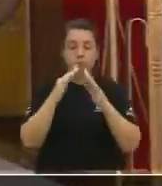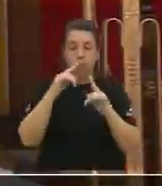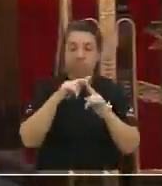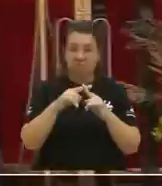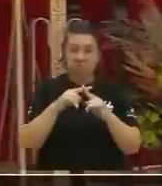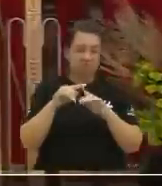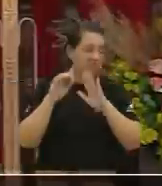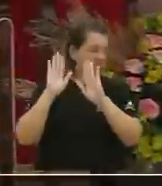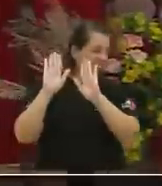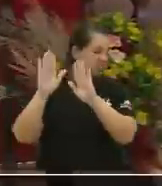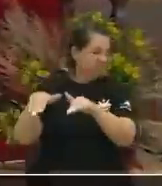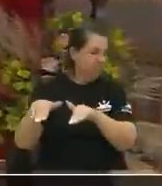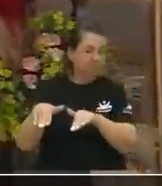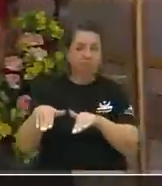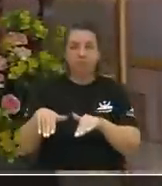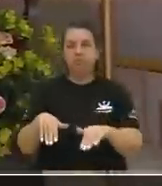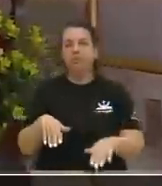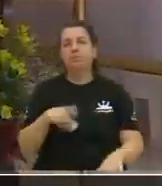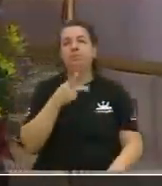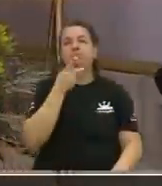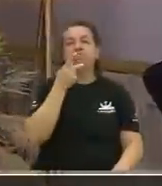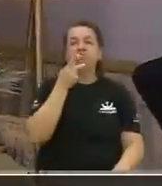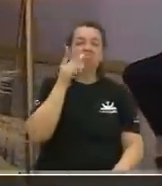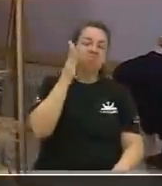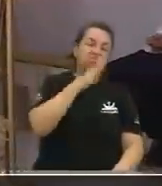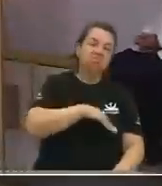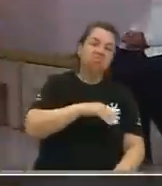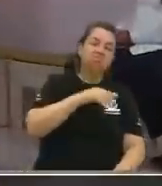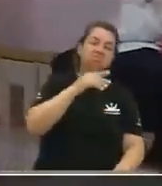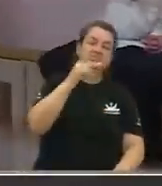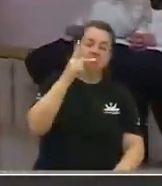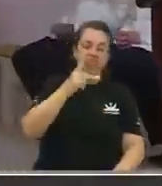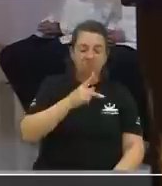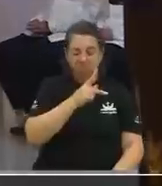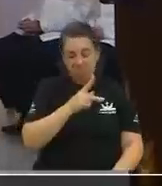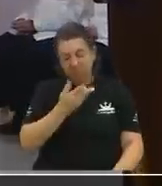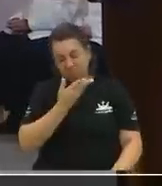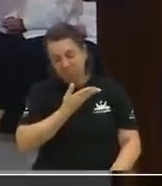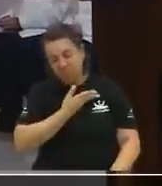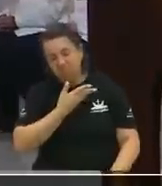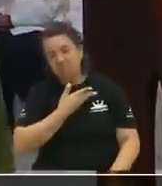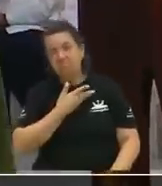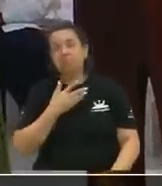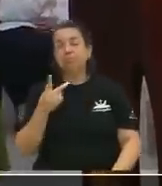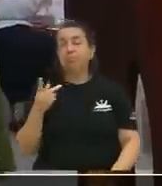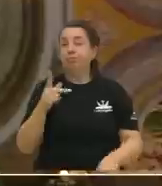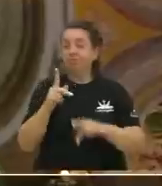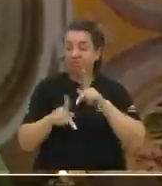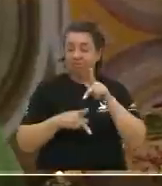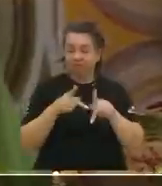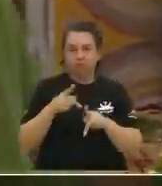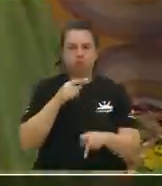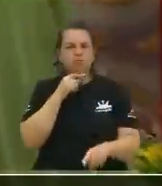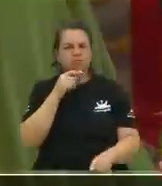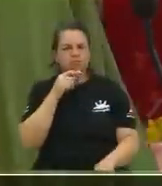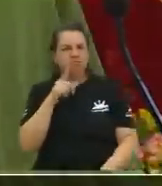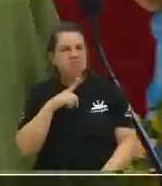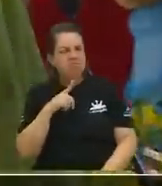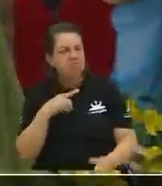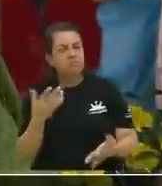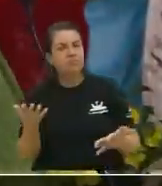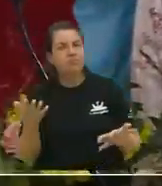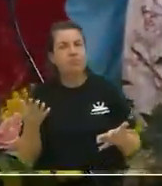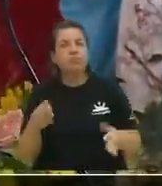crédito. Difama o Papa, difama os padres, o povo passa a duvidar.